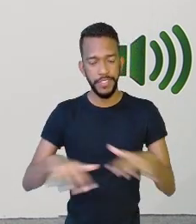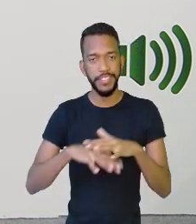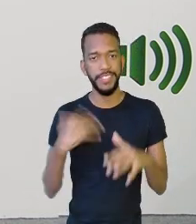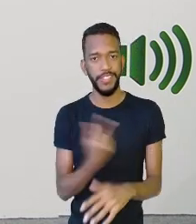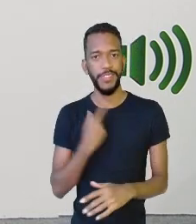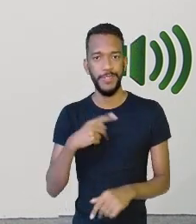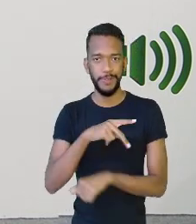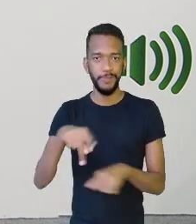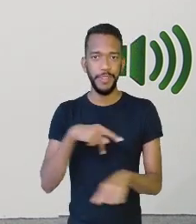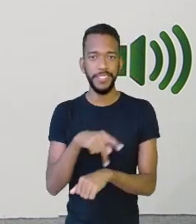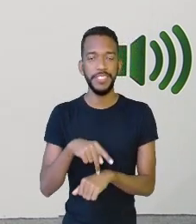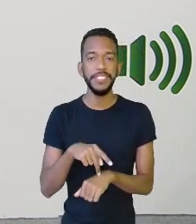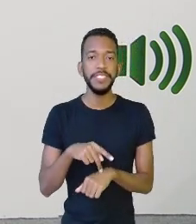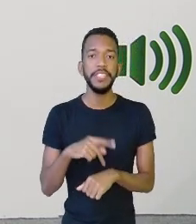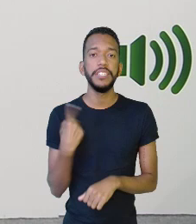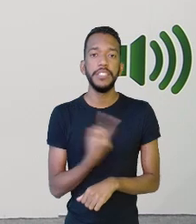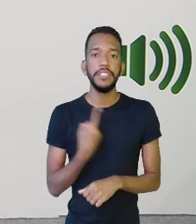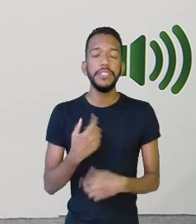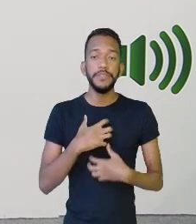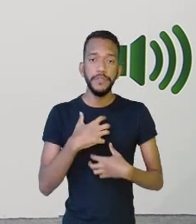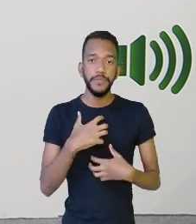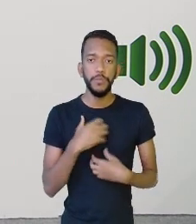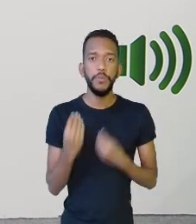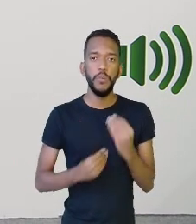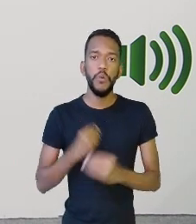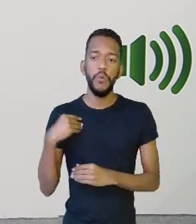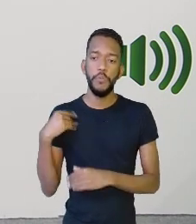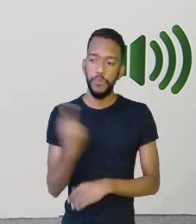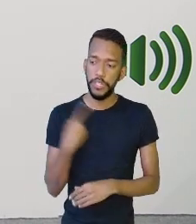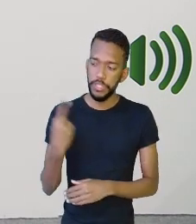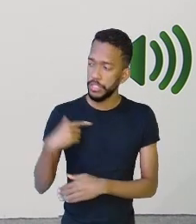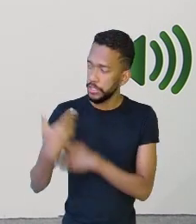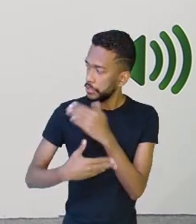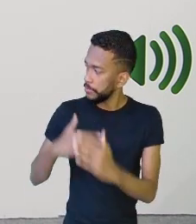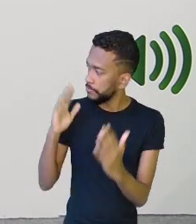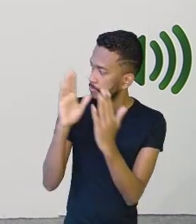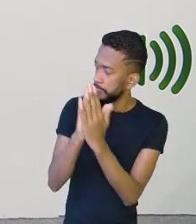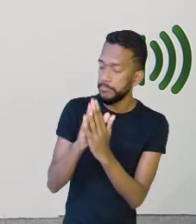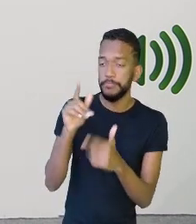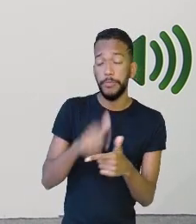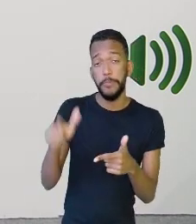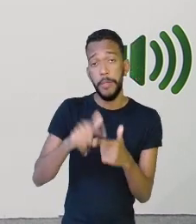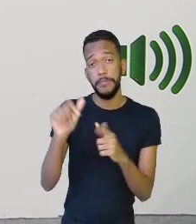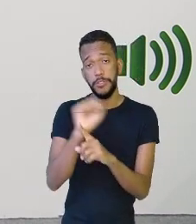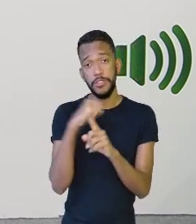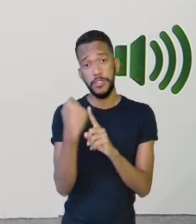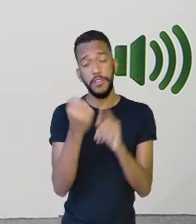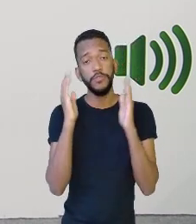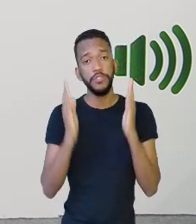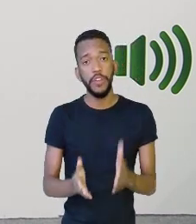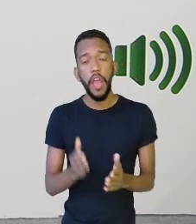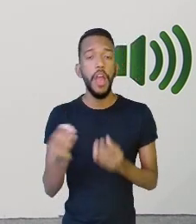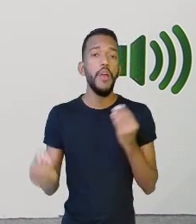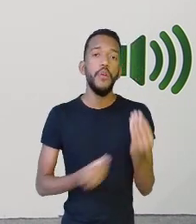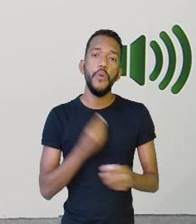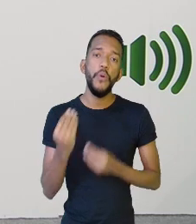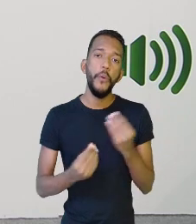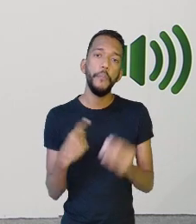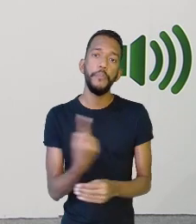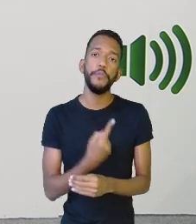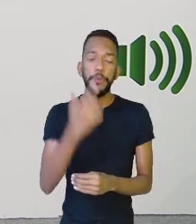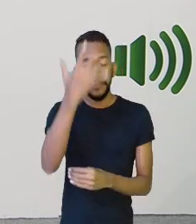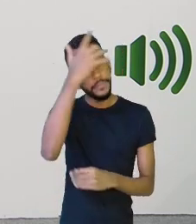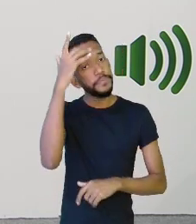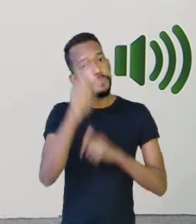nosso país. A forma como a gente encara alguns problemas sociais, a forma como as pessoas se